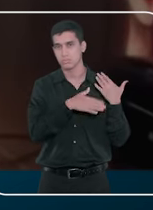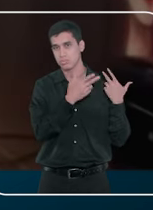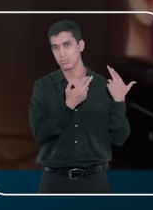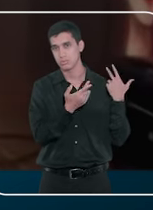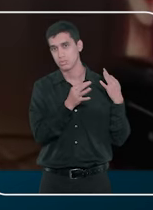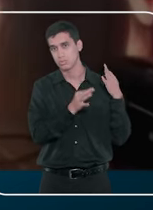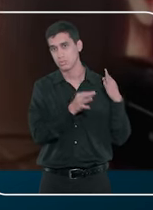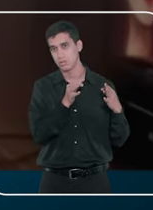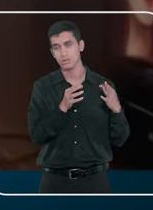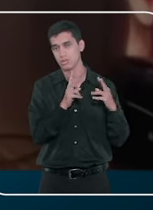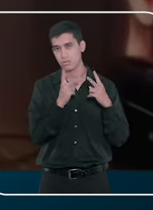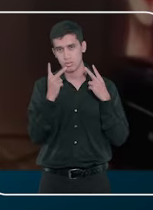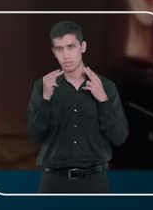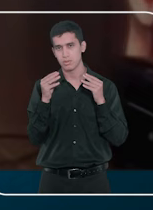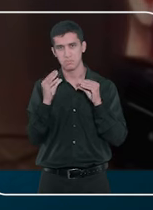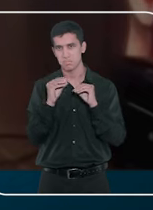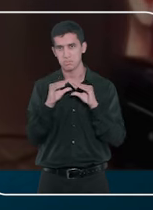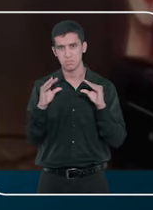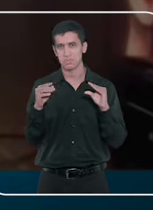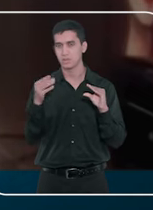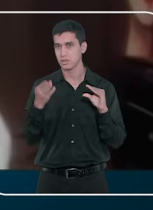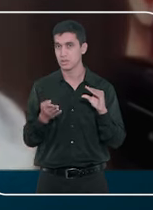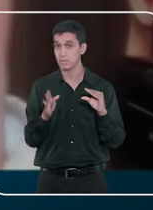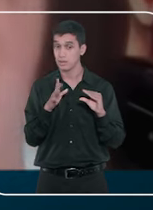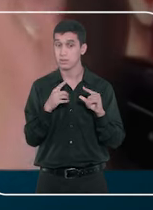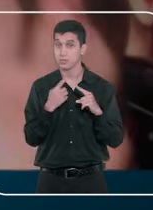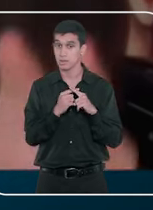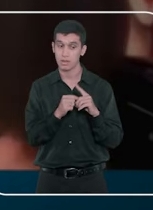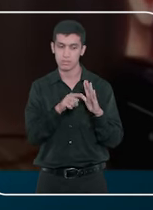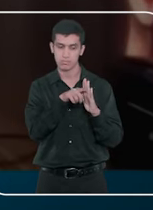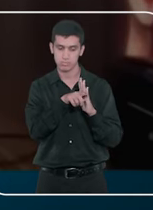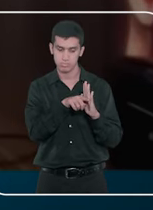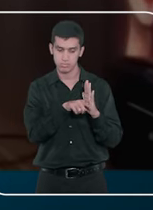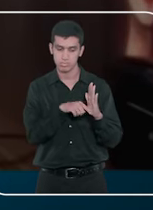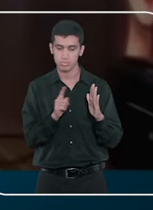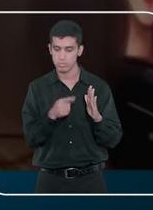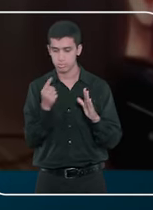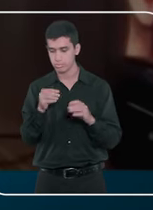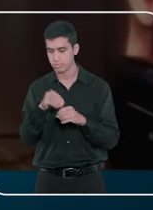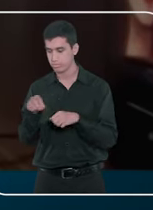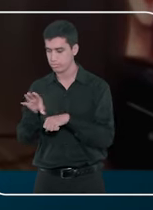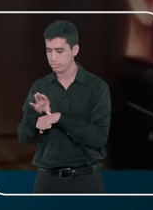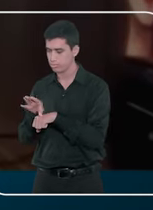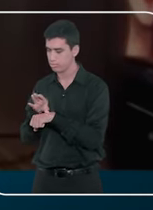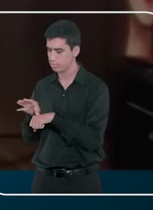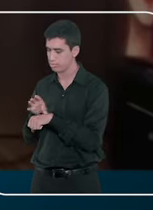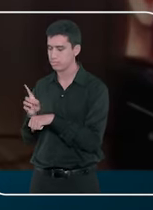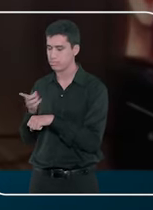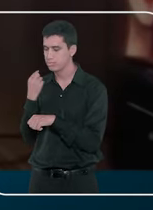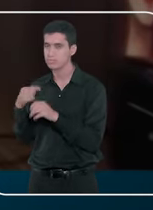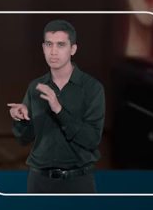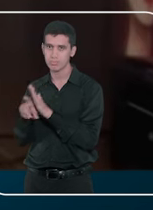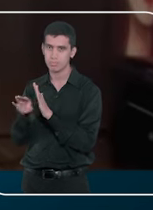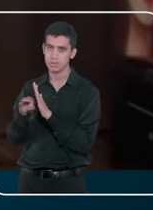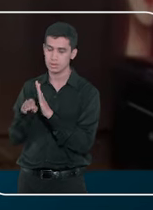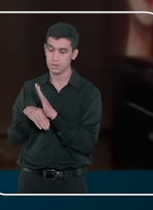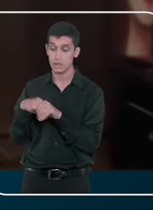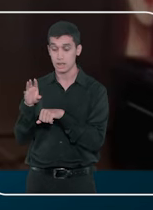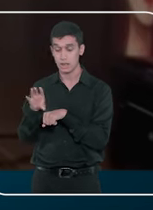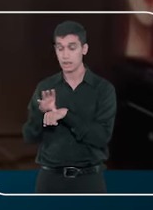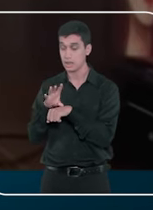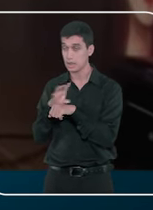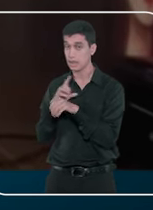nesse sentido. Até por uma questão de análise do nosso perfil constitucional. No nosso modelo